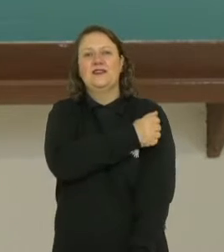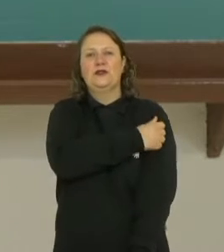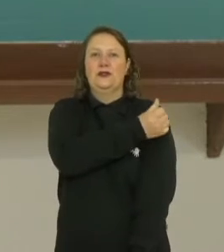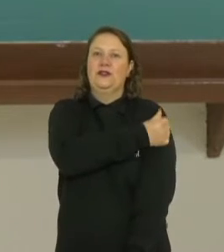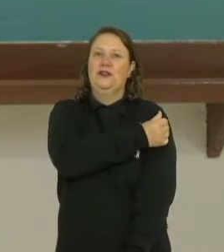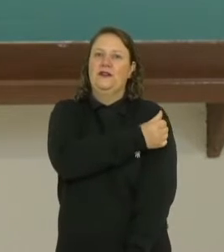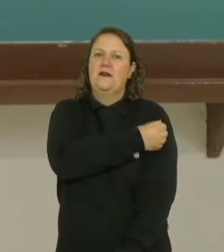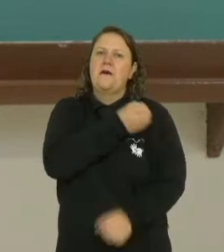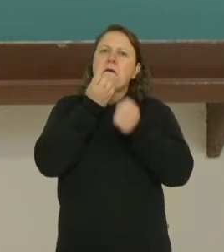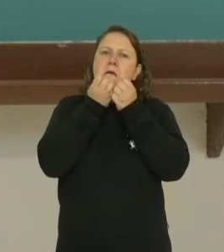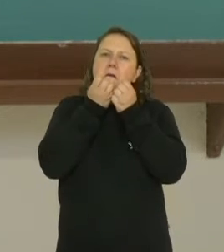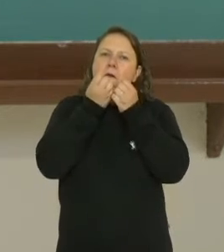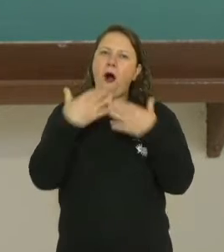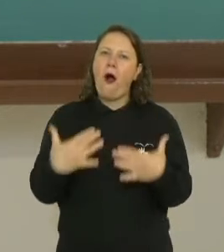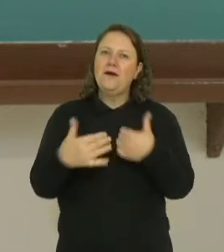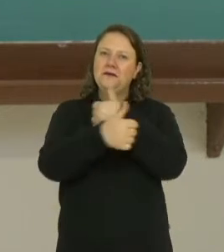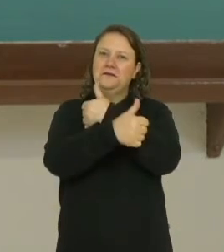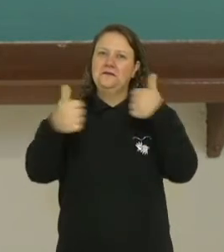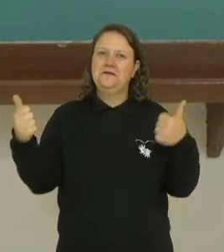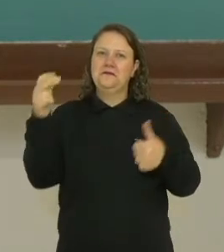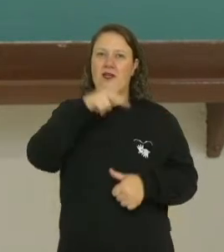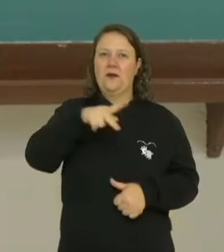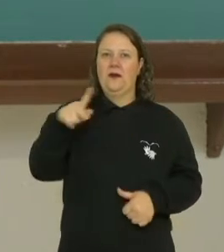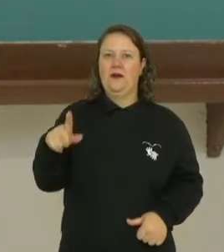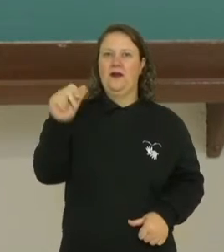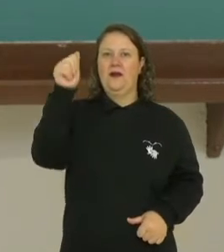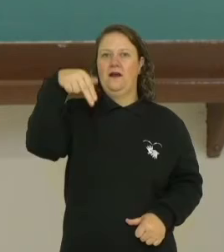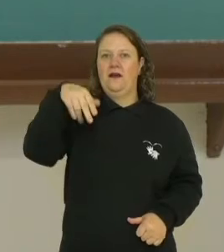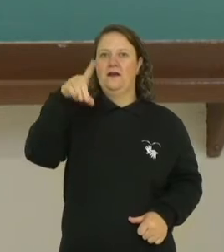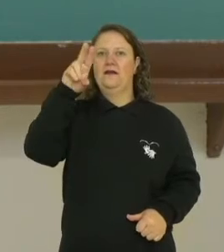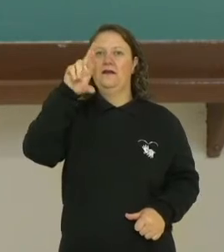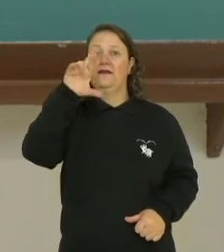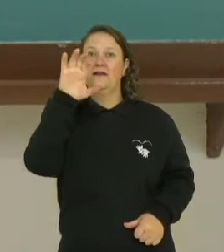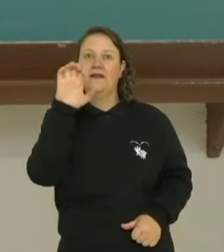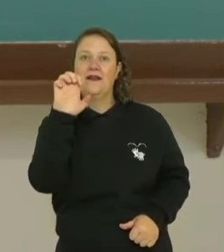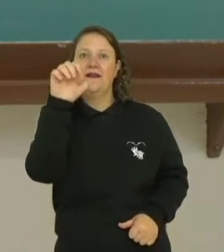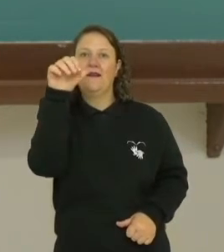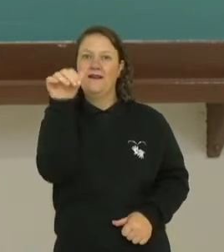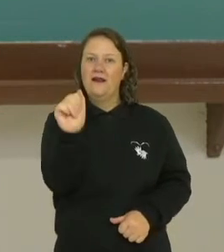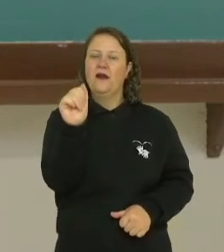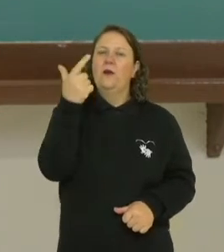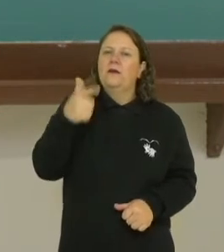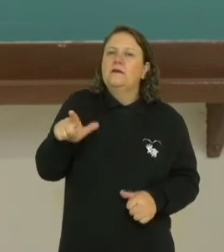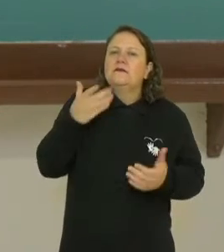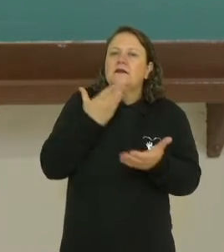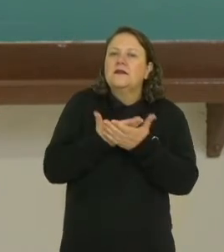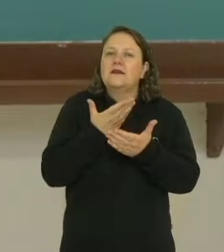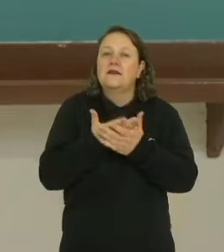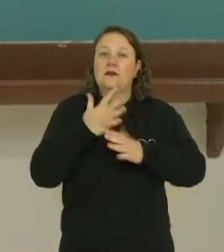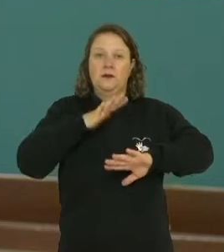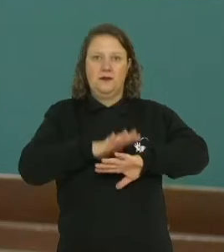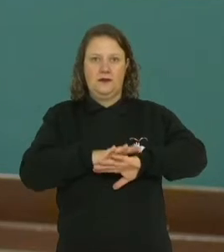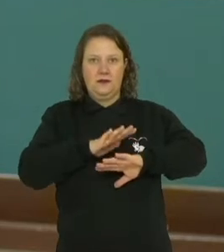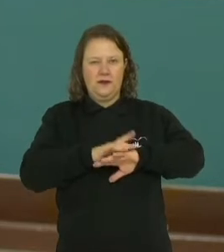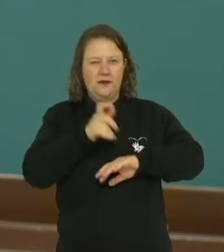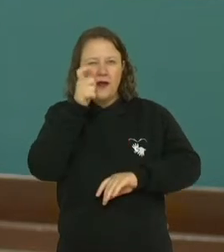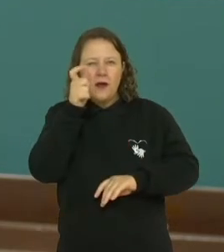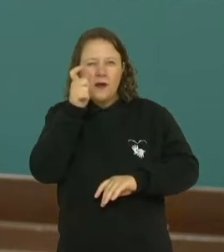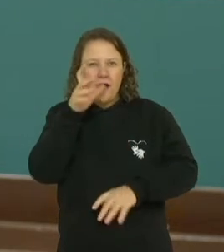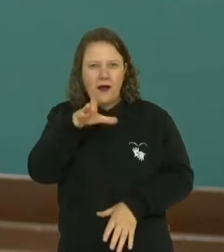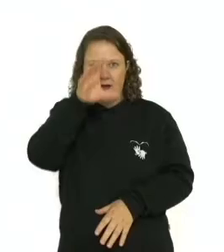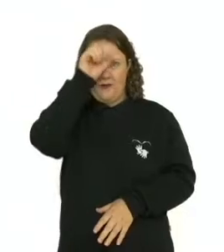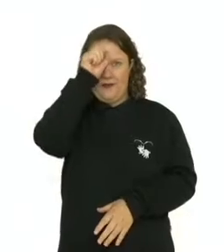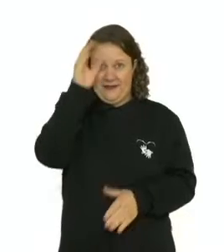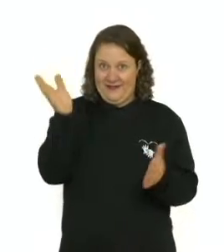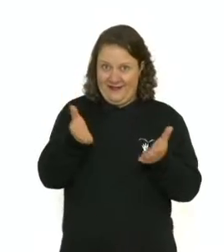nono ano, tudo bem com você? Eu sou a professora Andréia e vamos juntos para mais uma aulinha de matemática. Vamos ver o que nós vamos aprender